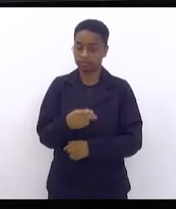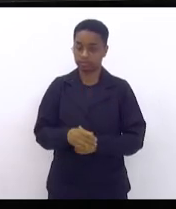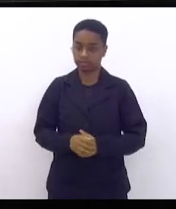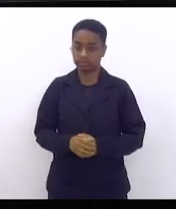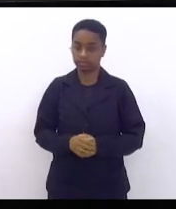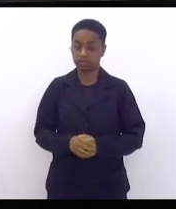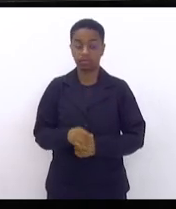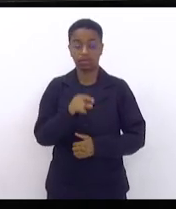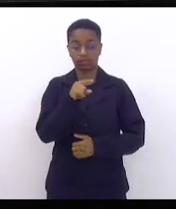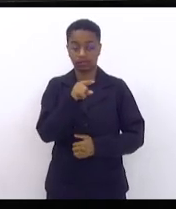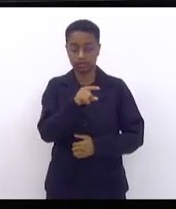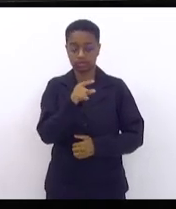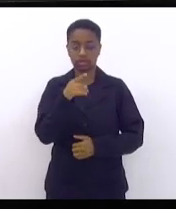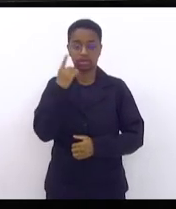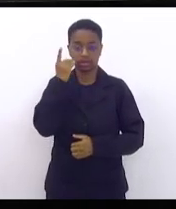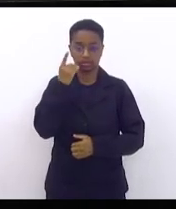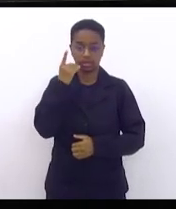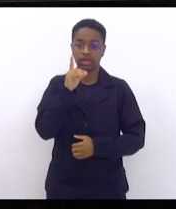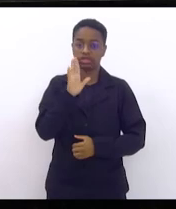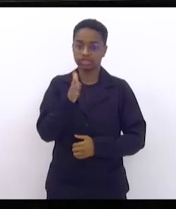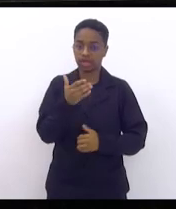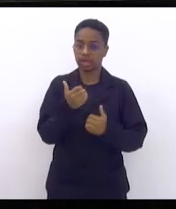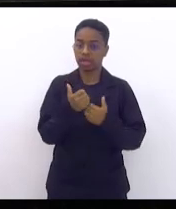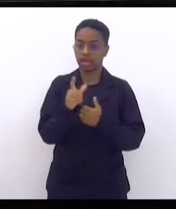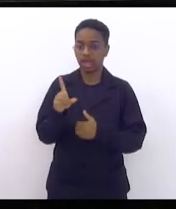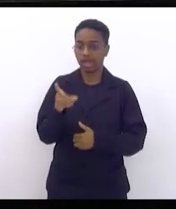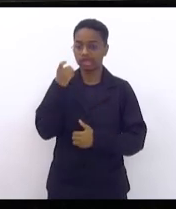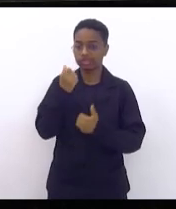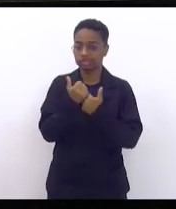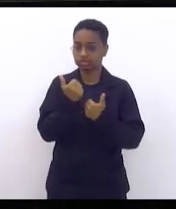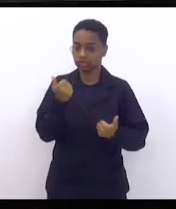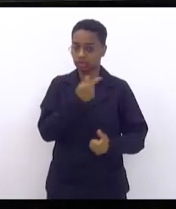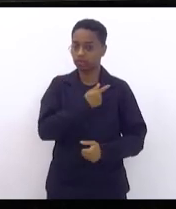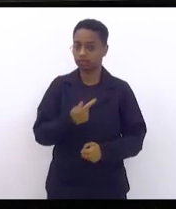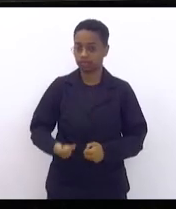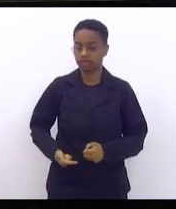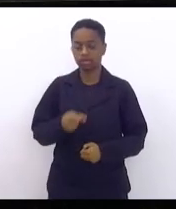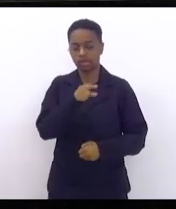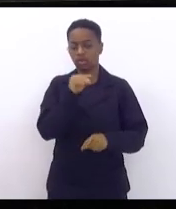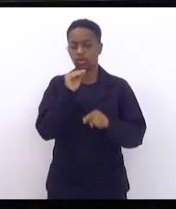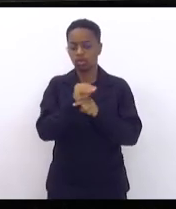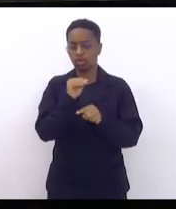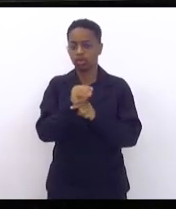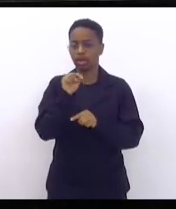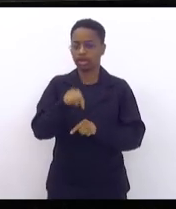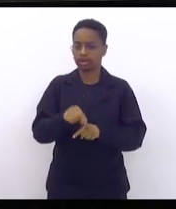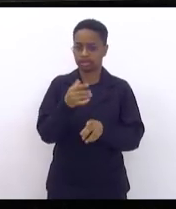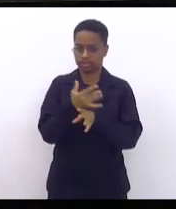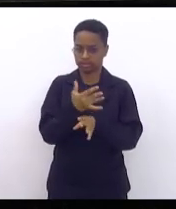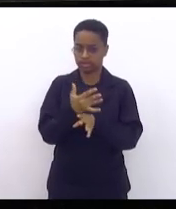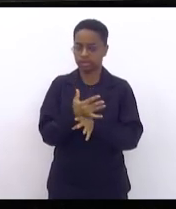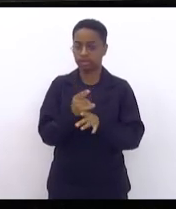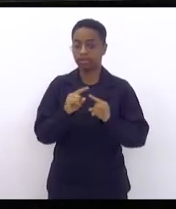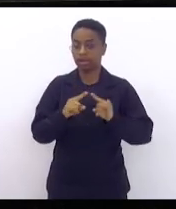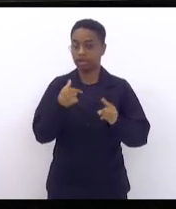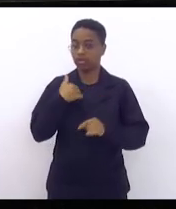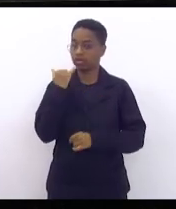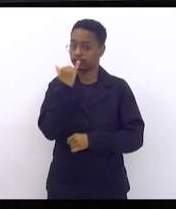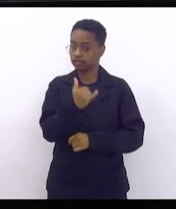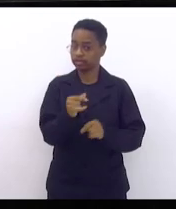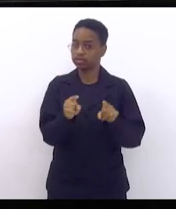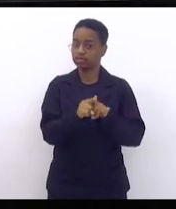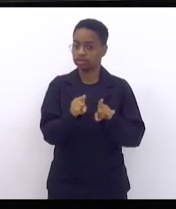Rocha o senhor que foi visto o governador é um homem que cuida desse município como ninguém eu também alertei